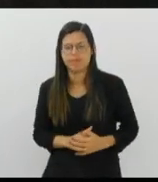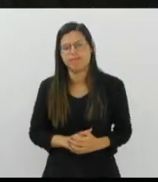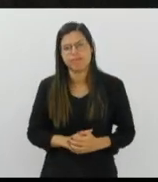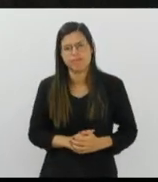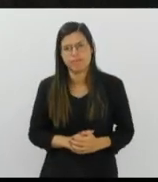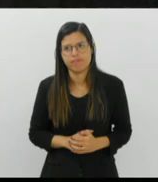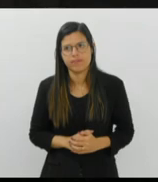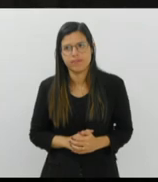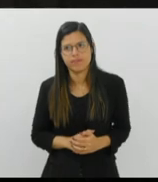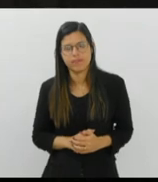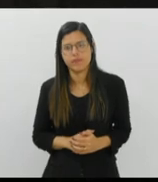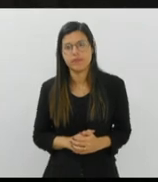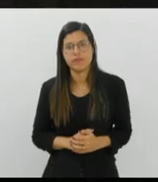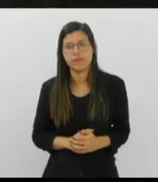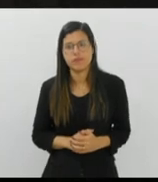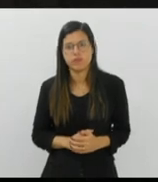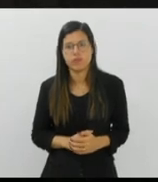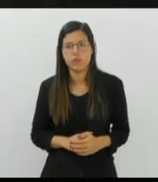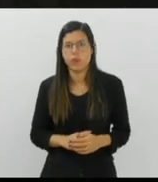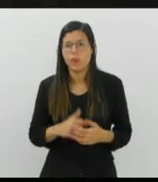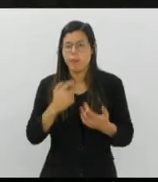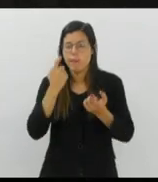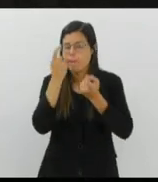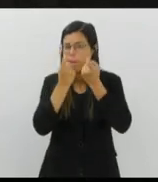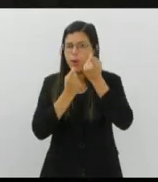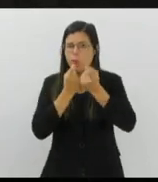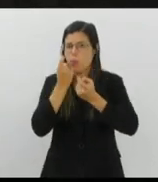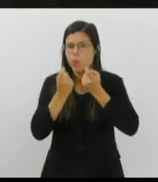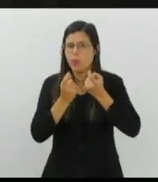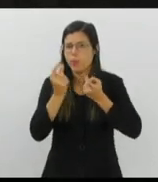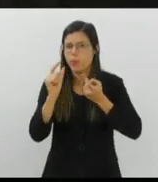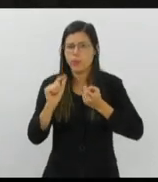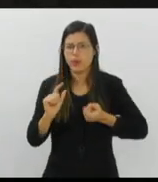E o que me preocupa mais,